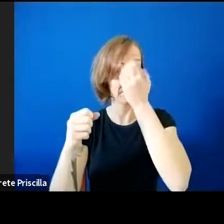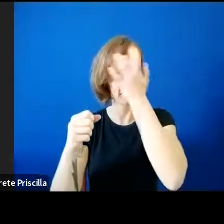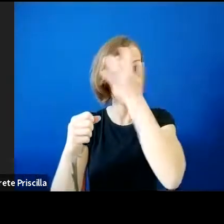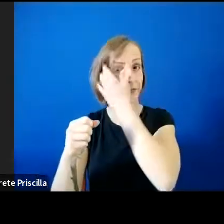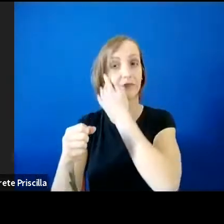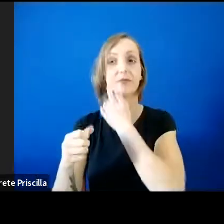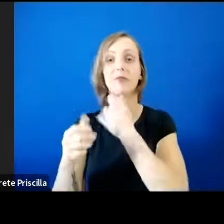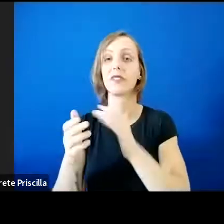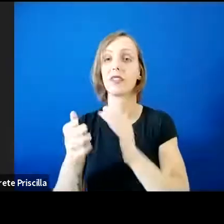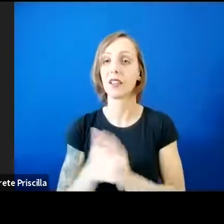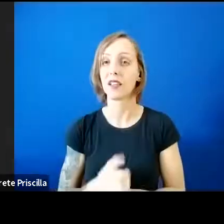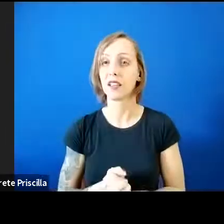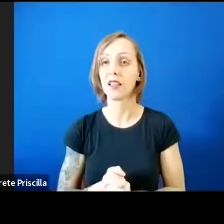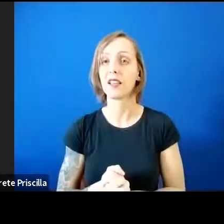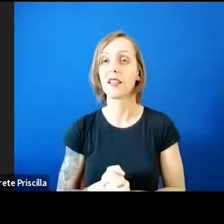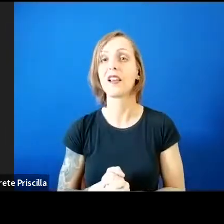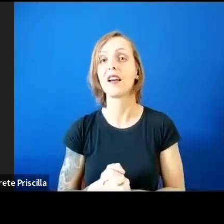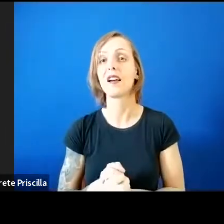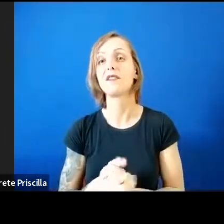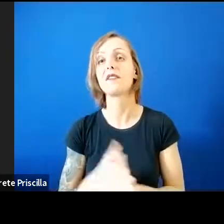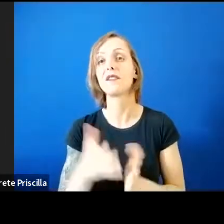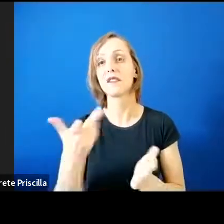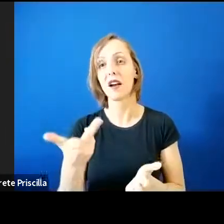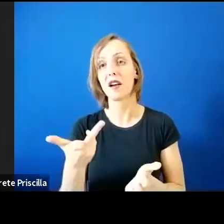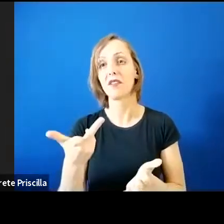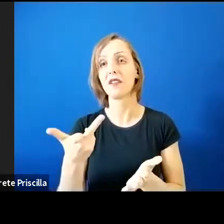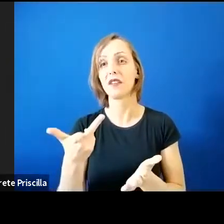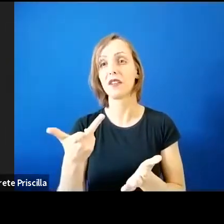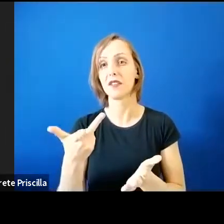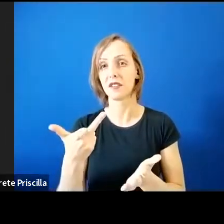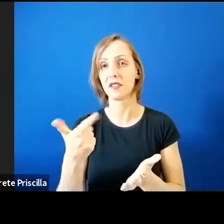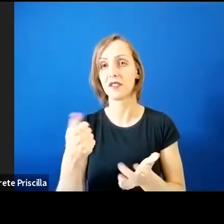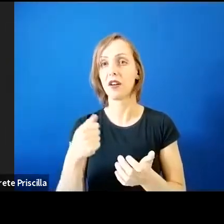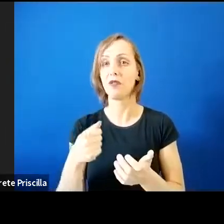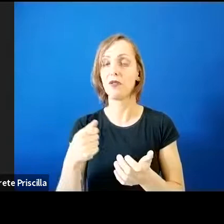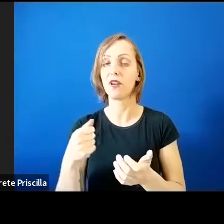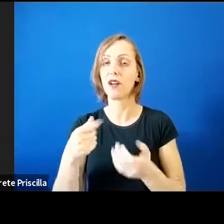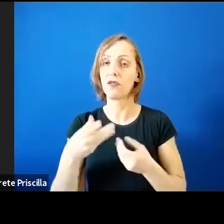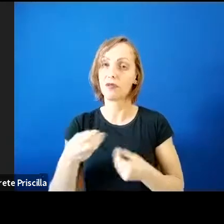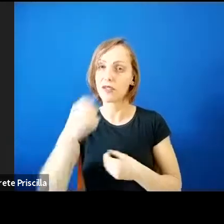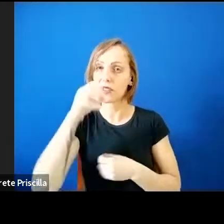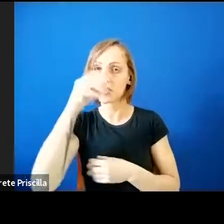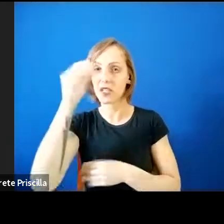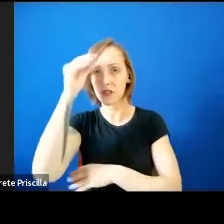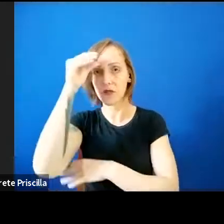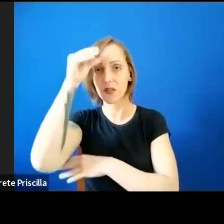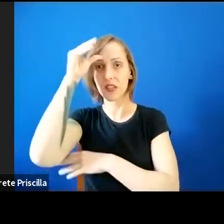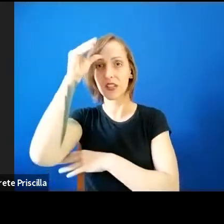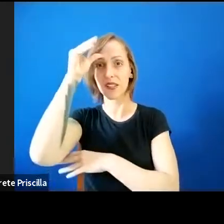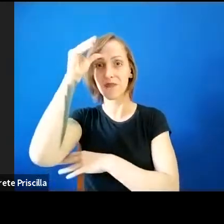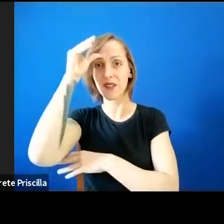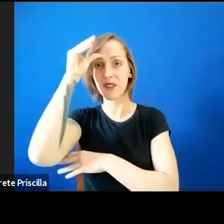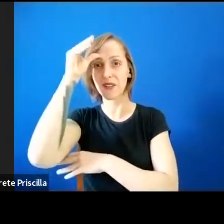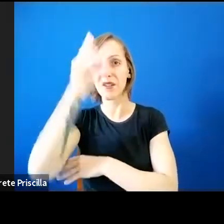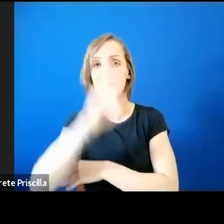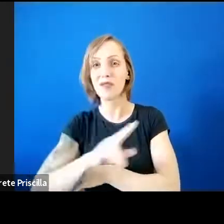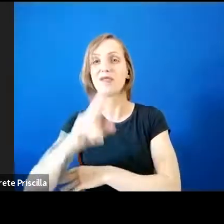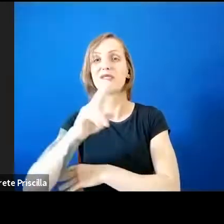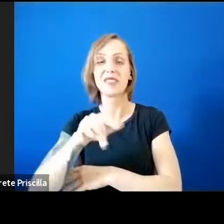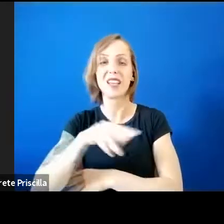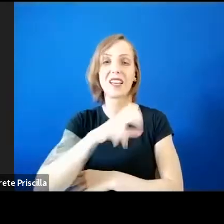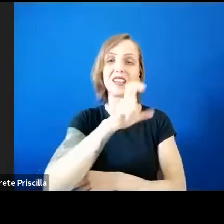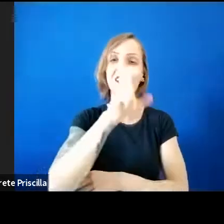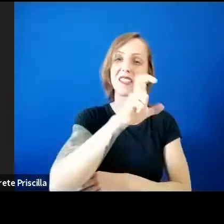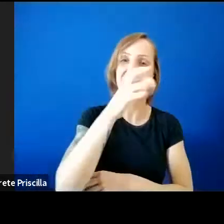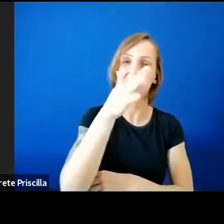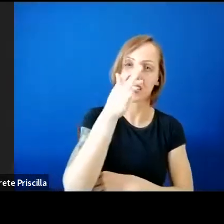ter falado um pouquinho antes, trazendo cá para o Quinta das Plantas esse fortalecimento, né, esse entendimento,